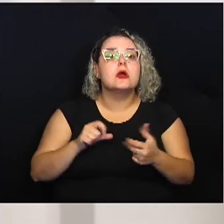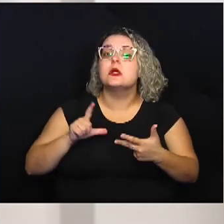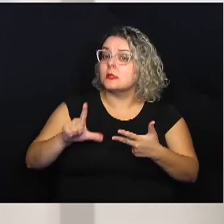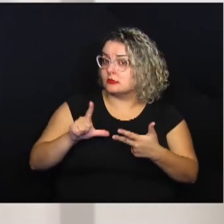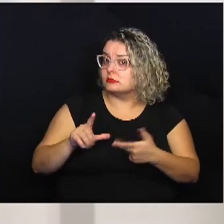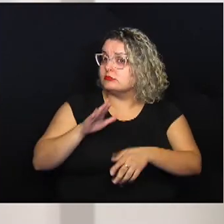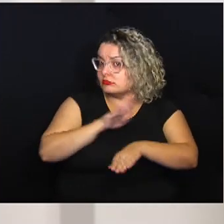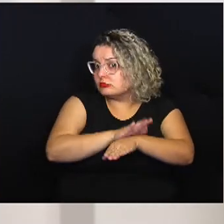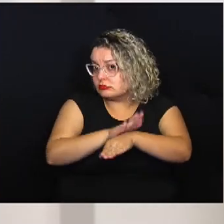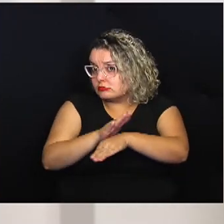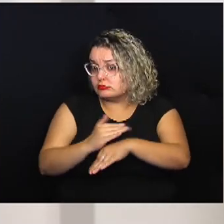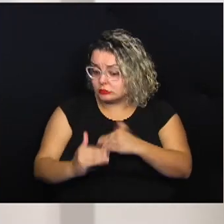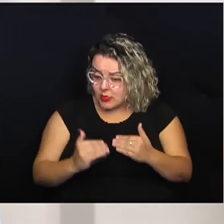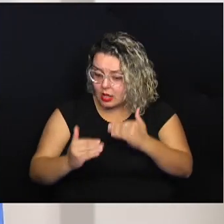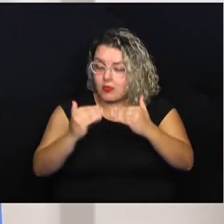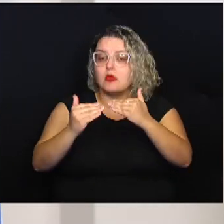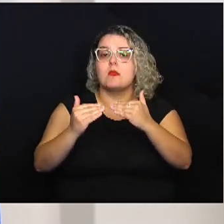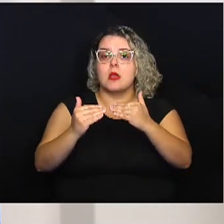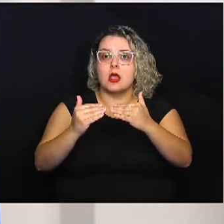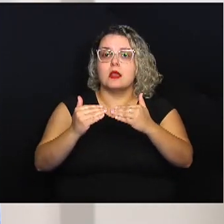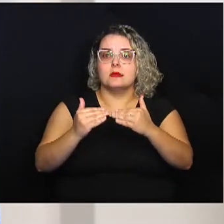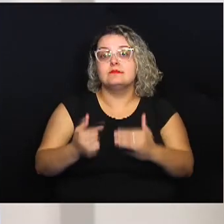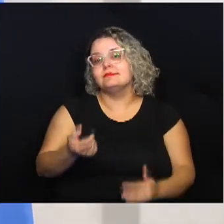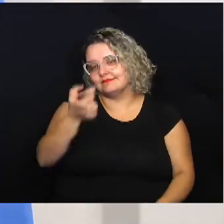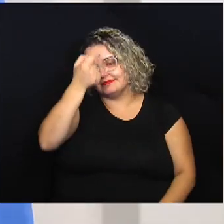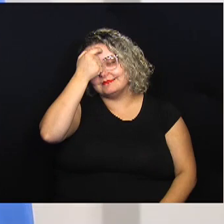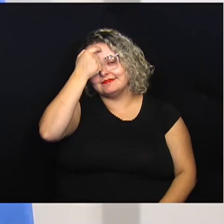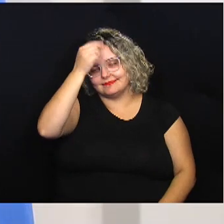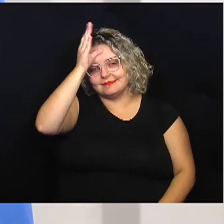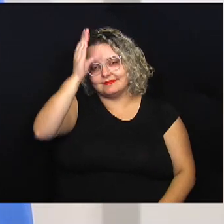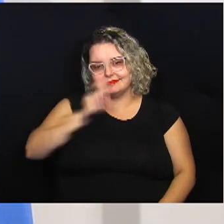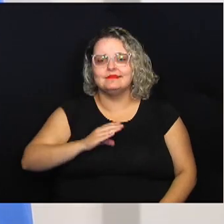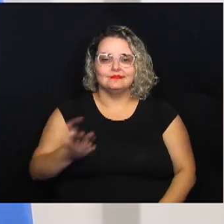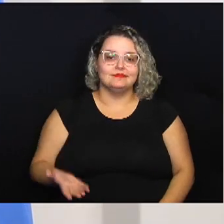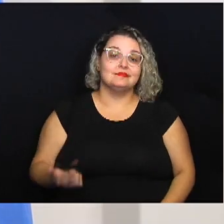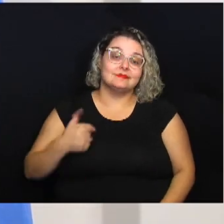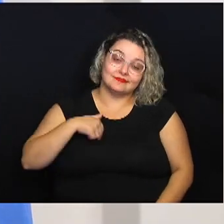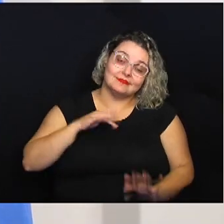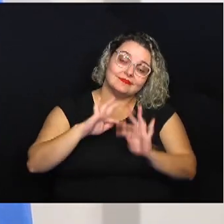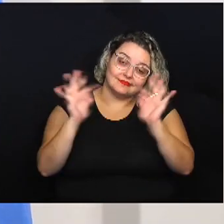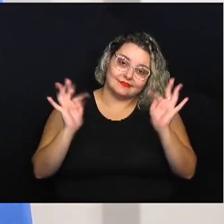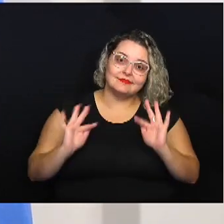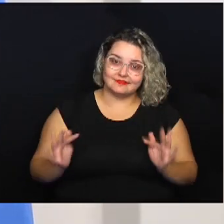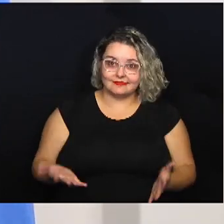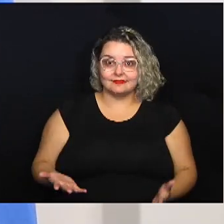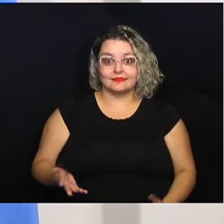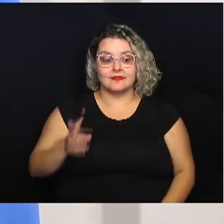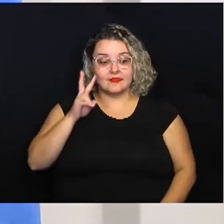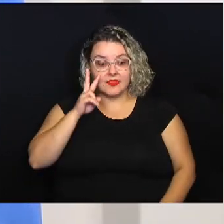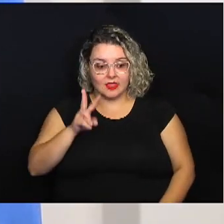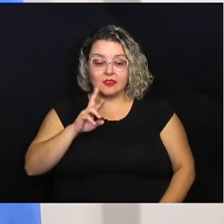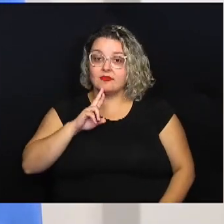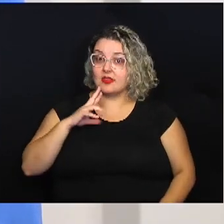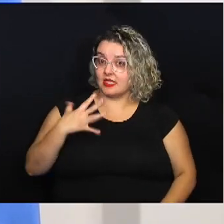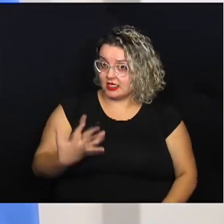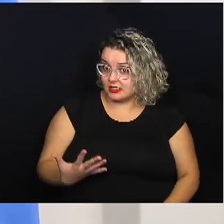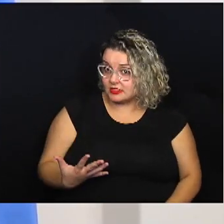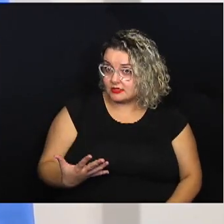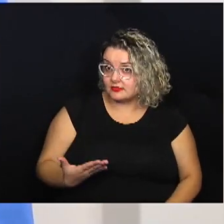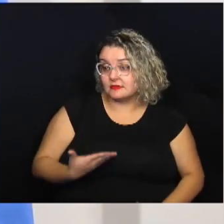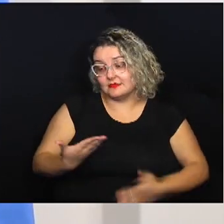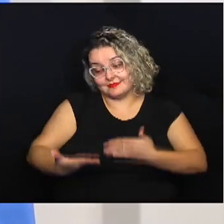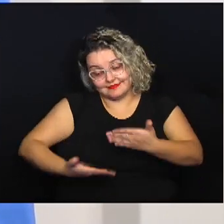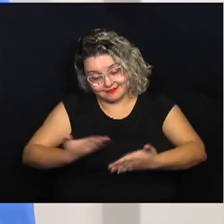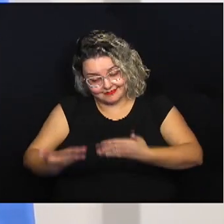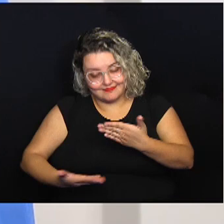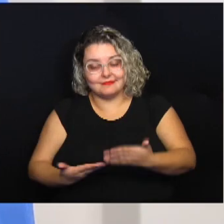esse processo de formação da consciência cidadã. E eu fico muito feliz de ver a resposta com que os servidores da